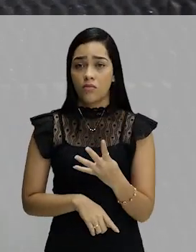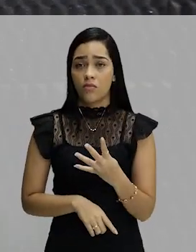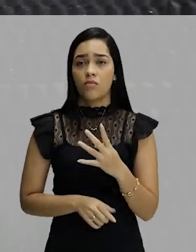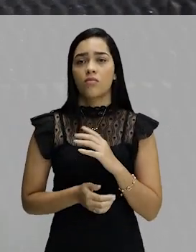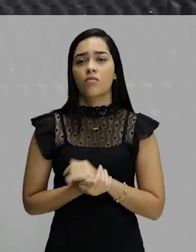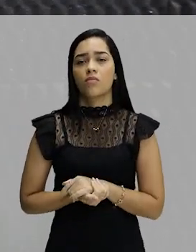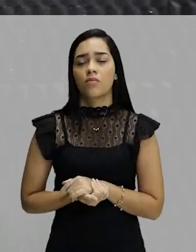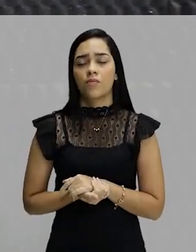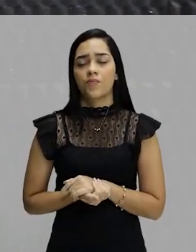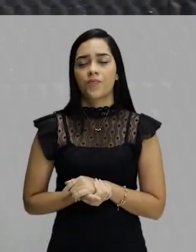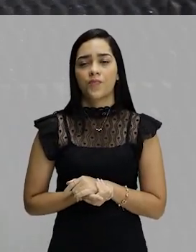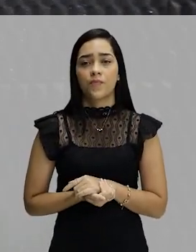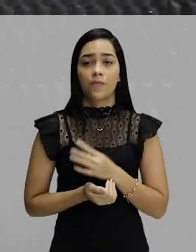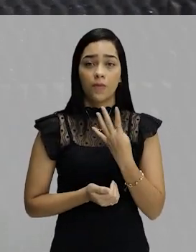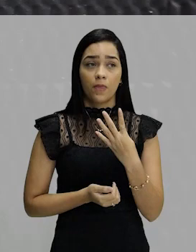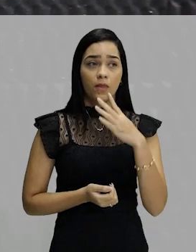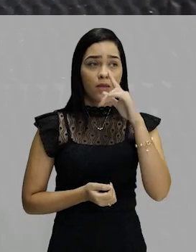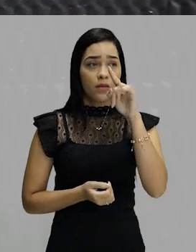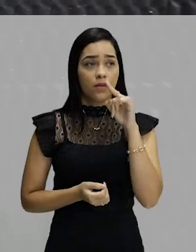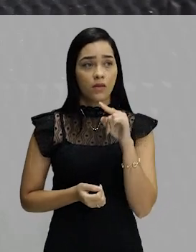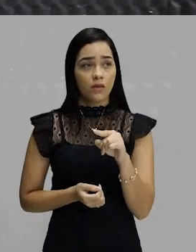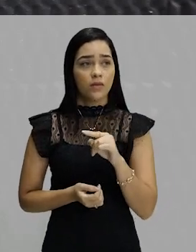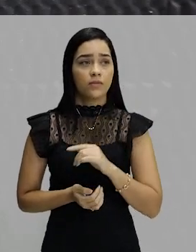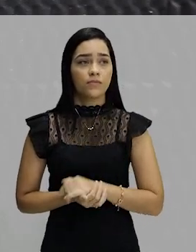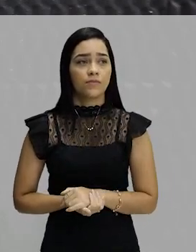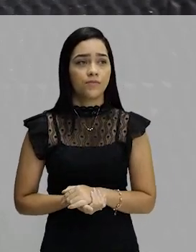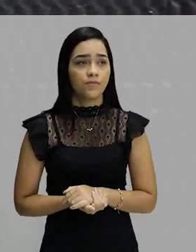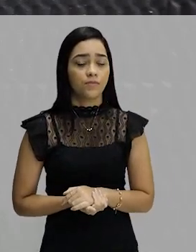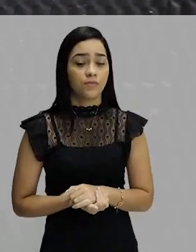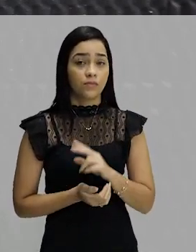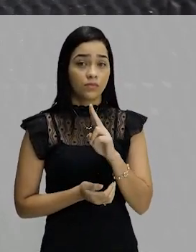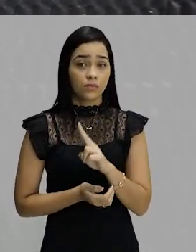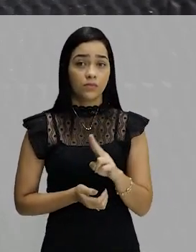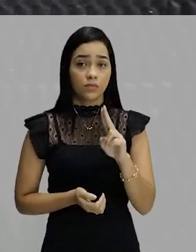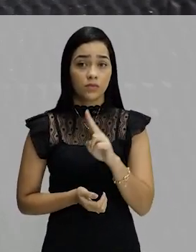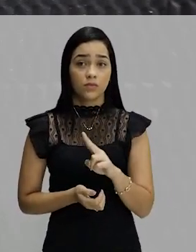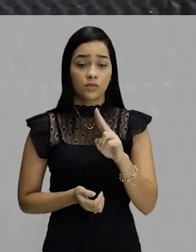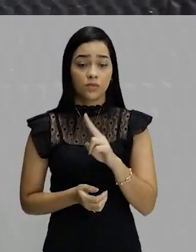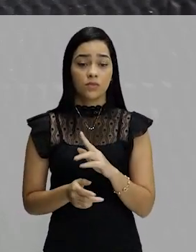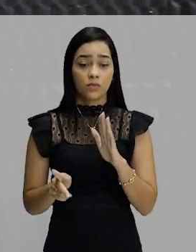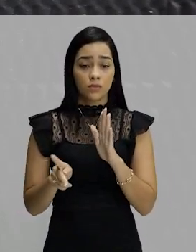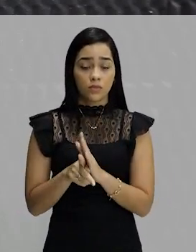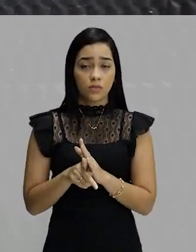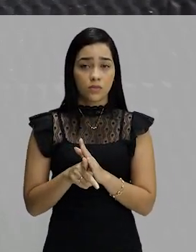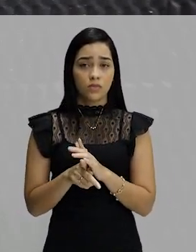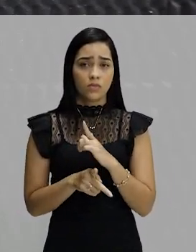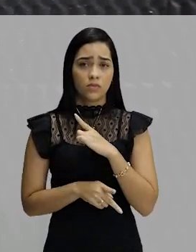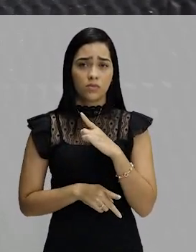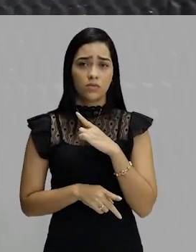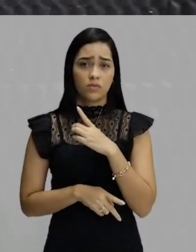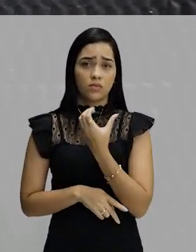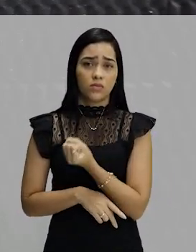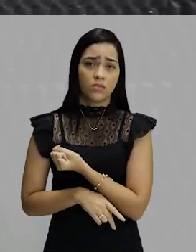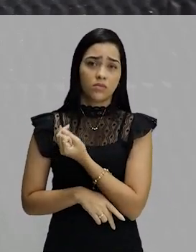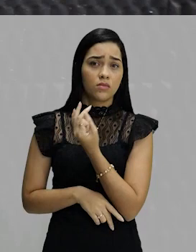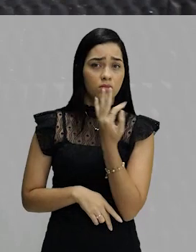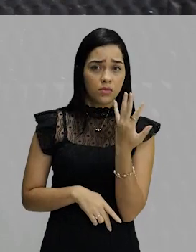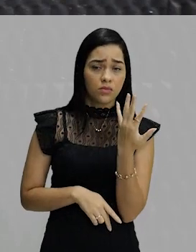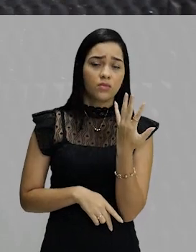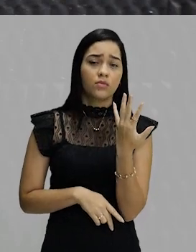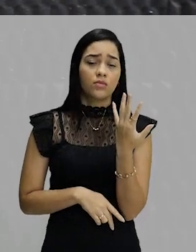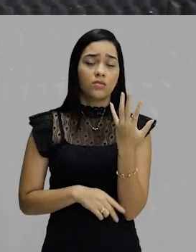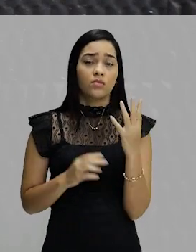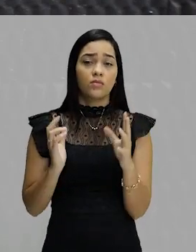maneiras. Seria 4 fatorial. Tá? Então, usando o princípio fundamental da contagem,